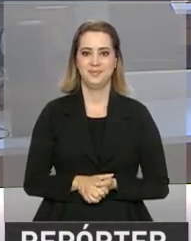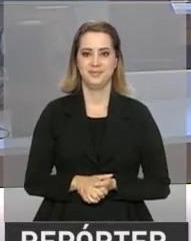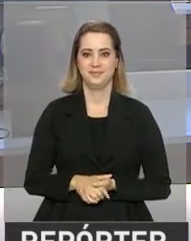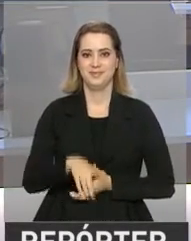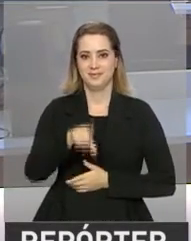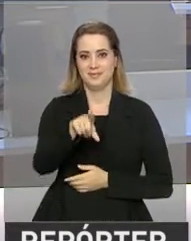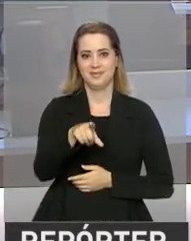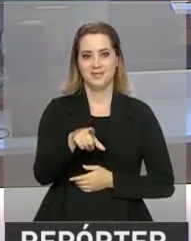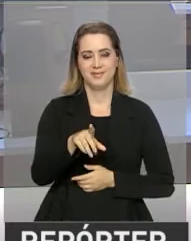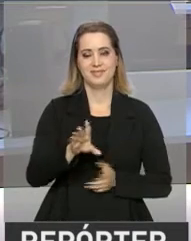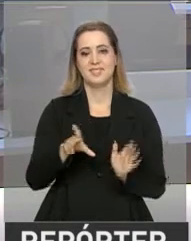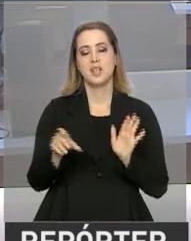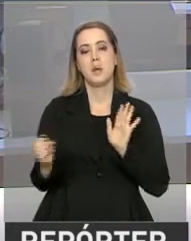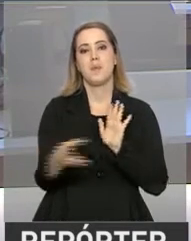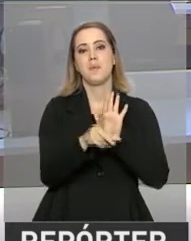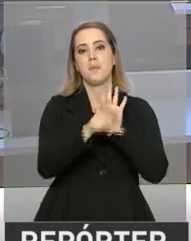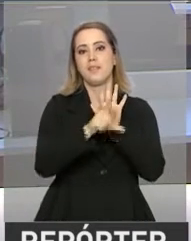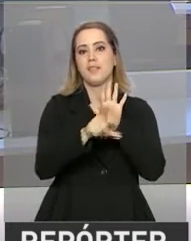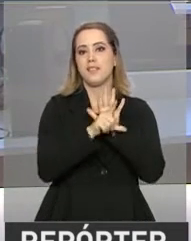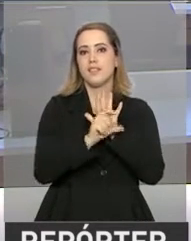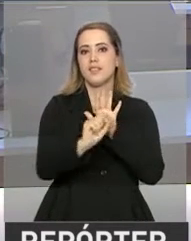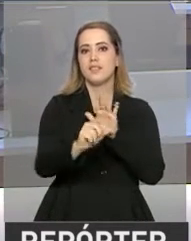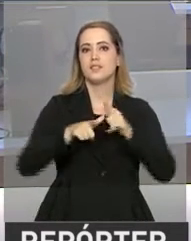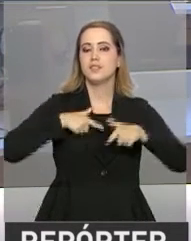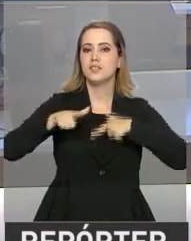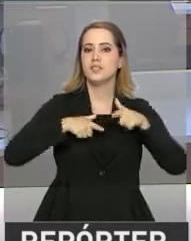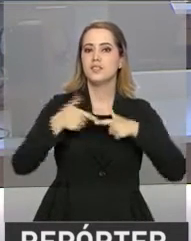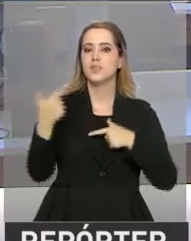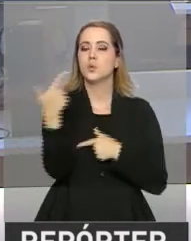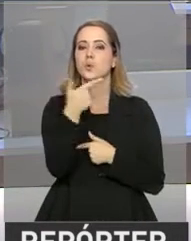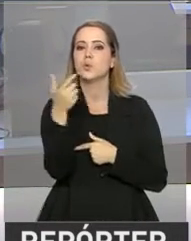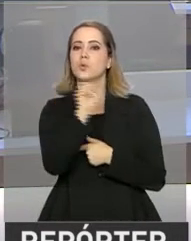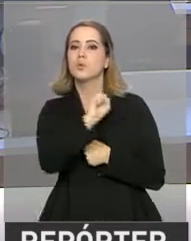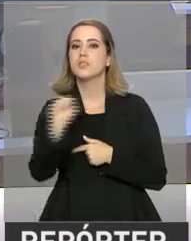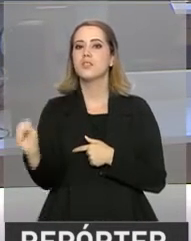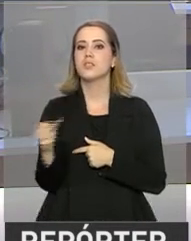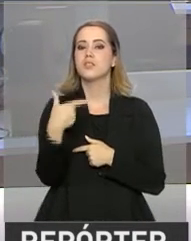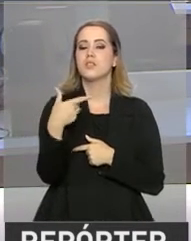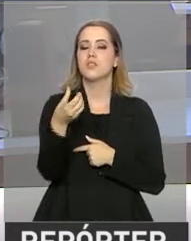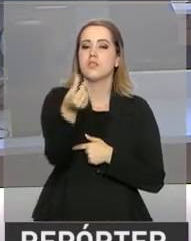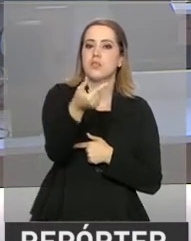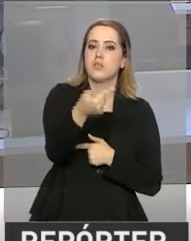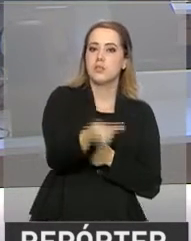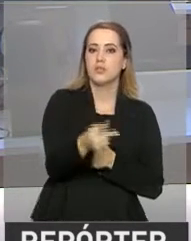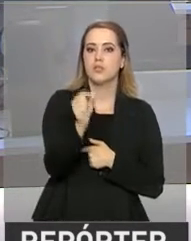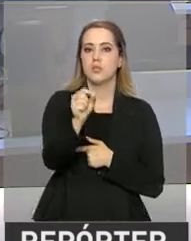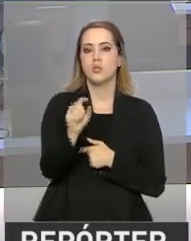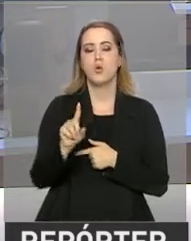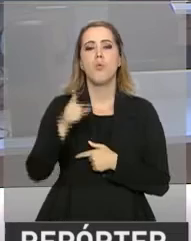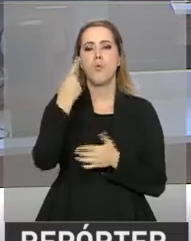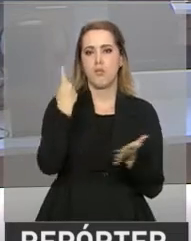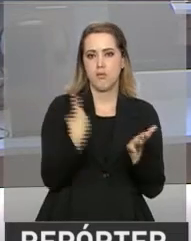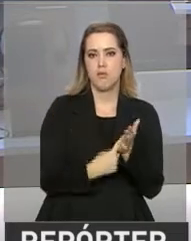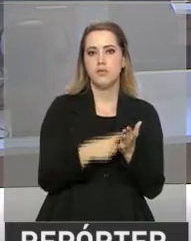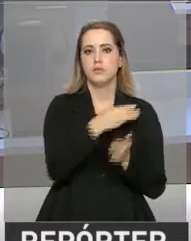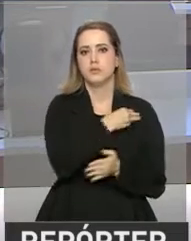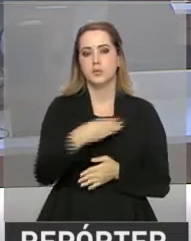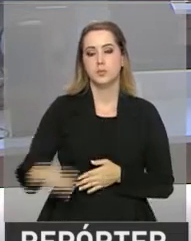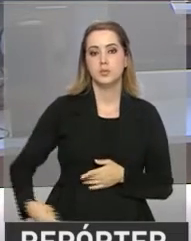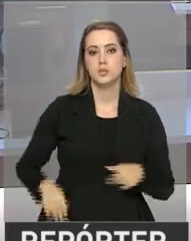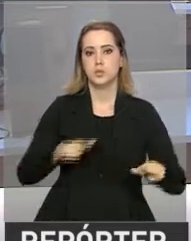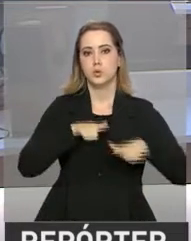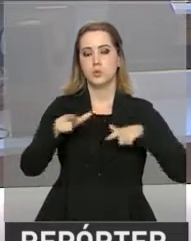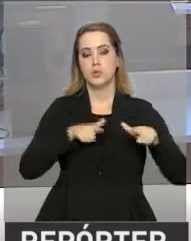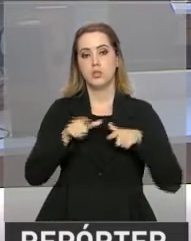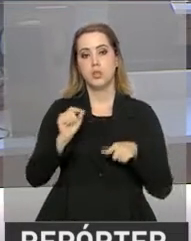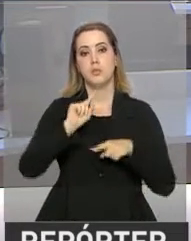A atualização das leis trabalhistas vai ficar para o segundo semestre de 2017. Foi o que afirmou o ministro do Trabalho, Ronaldo